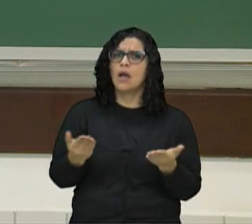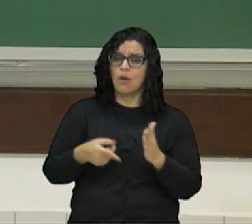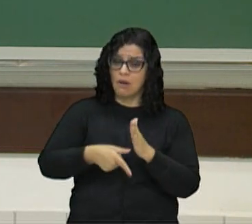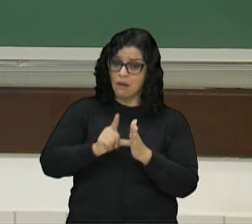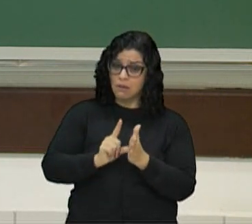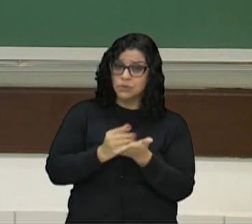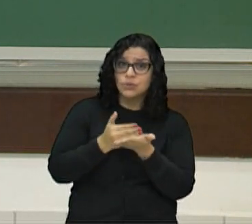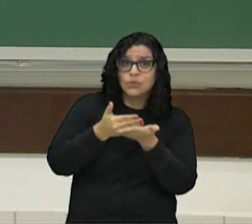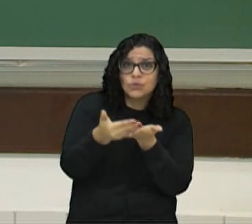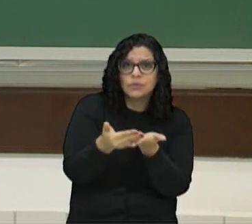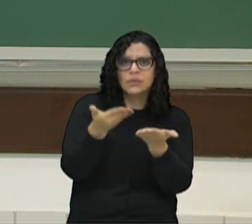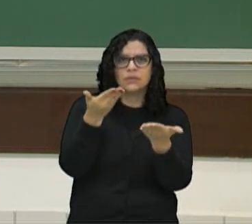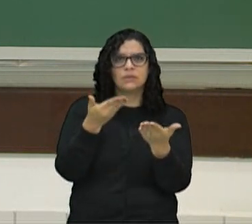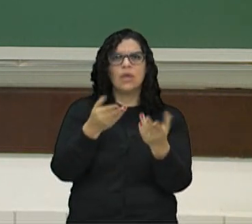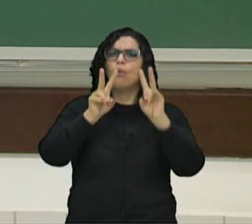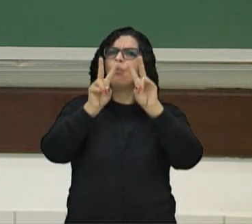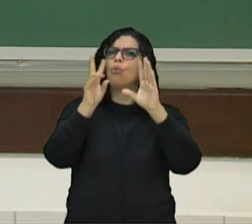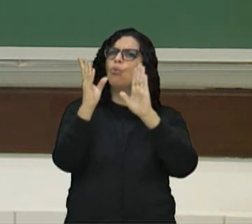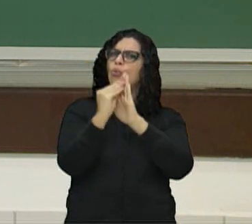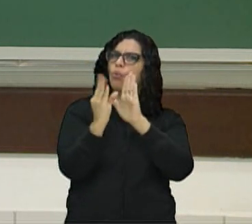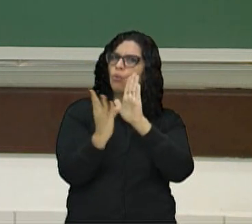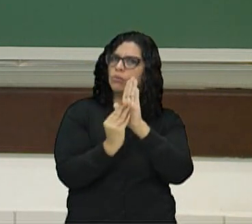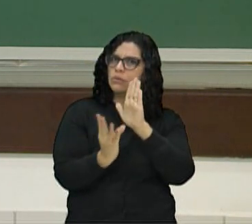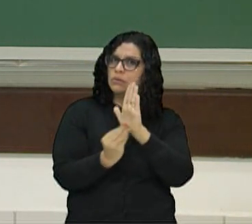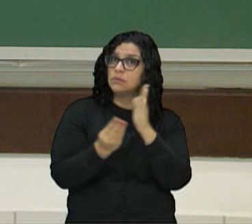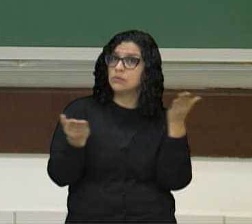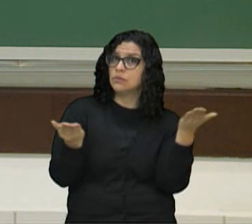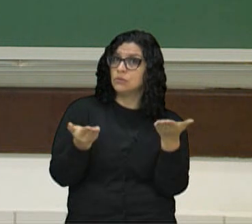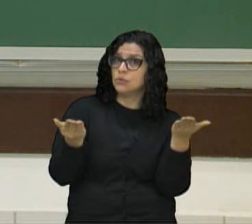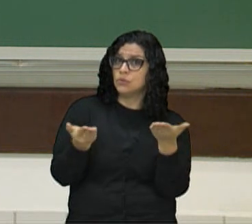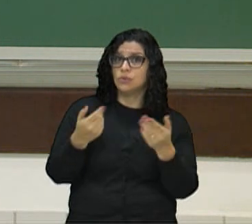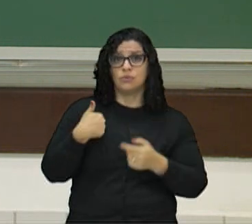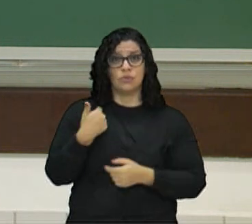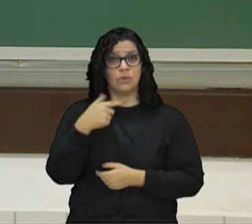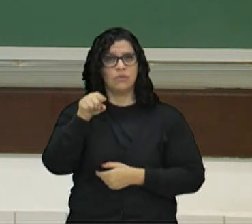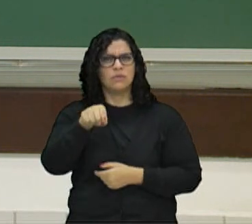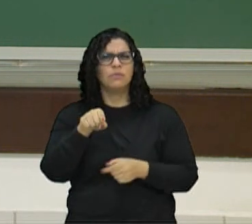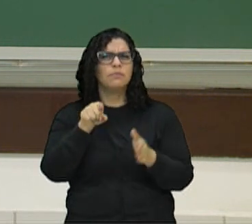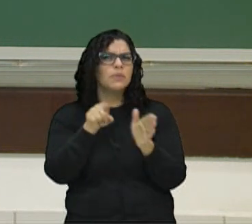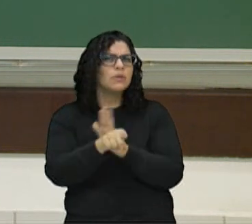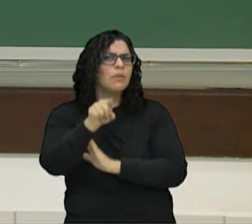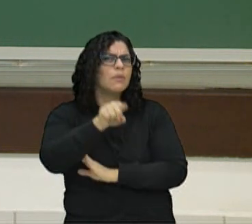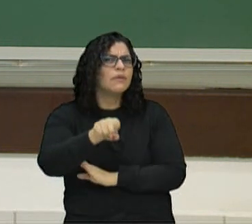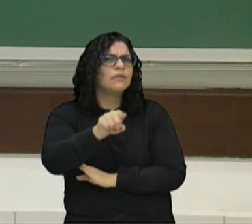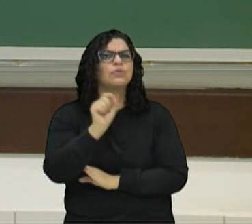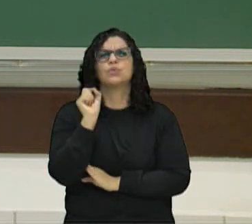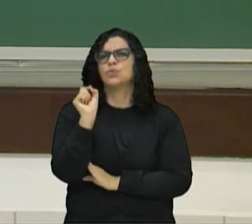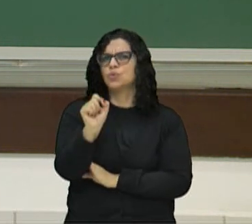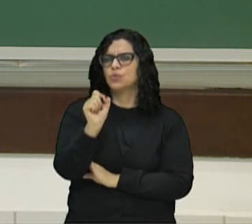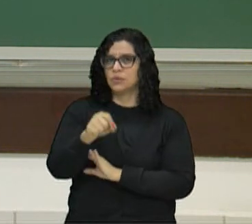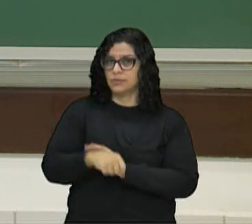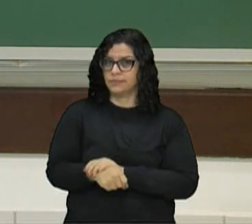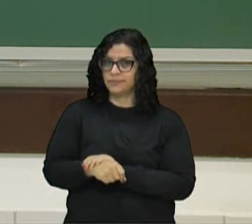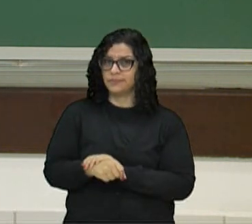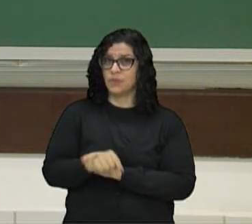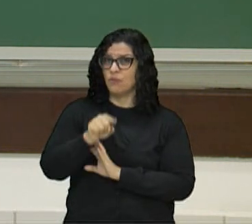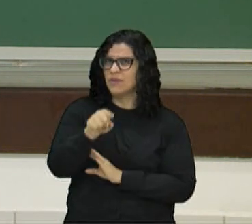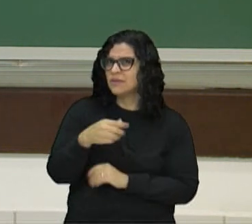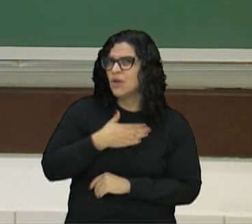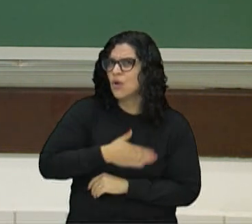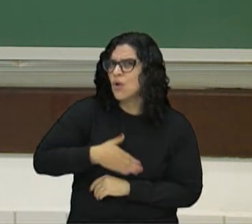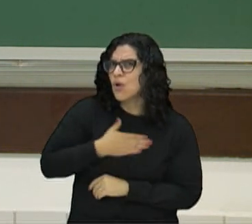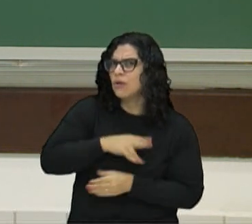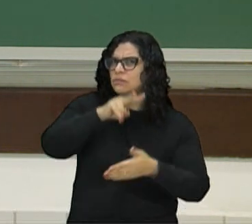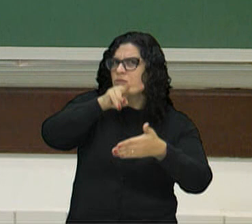Antes de nós iniciarmos o conteúdo de hoje, eu gostaria de saber de você. Você gosta